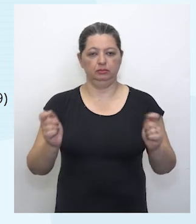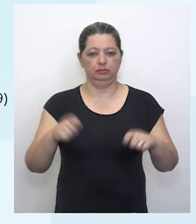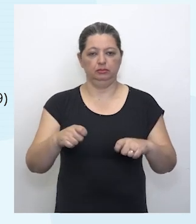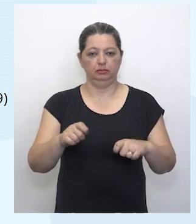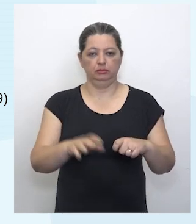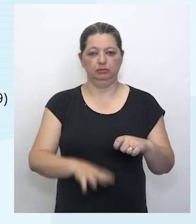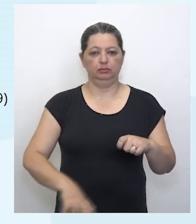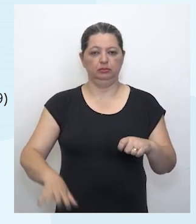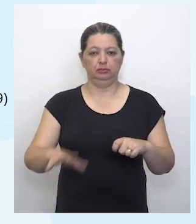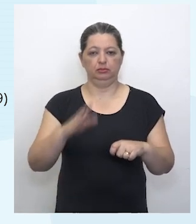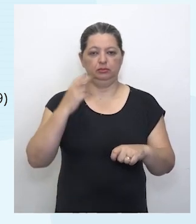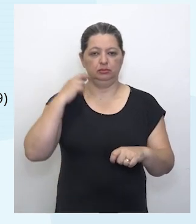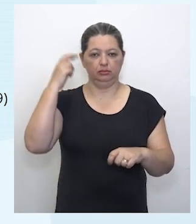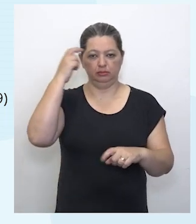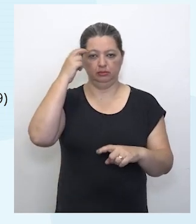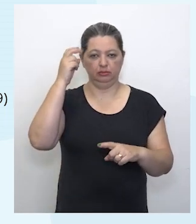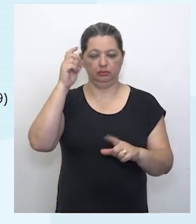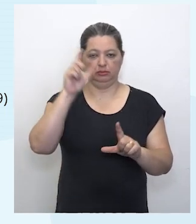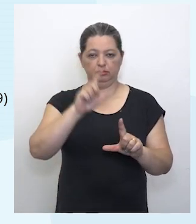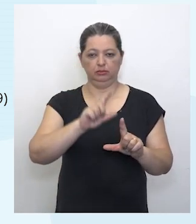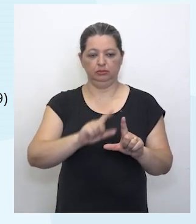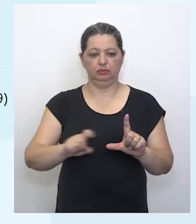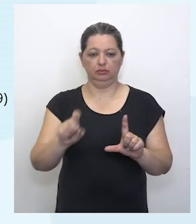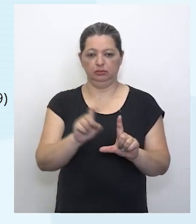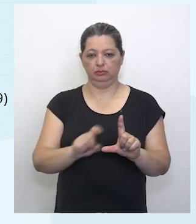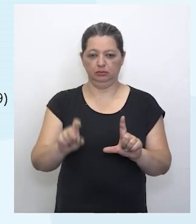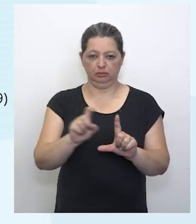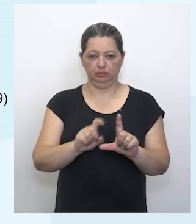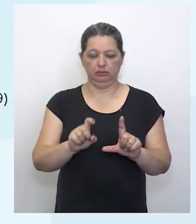cultura digital também nós falamos.